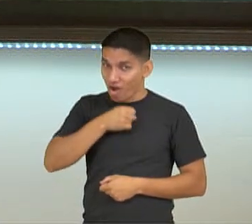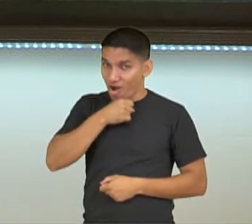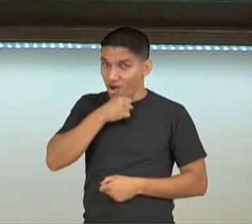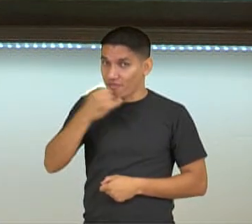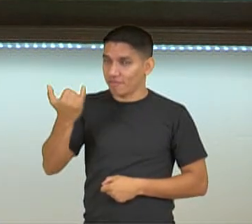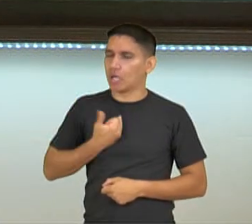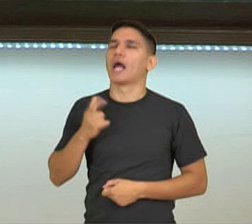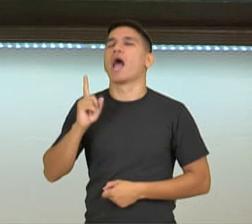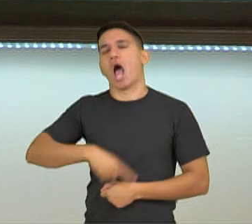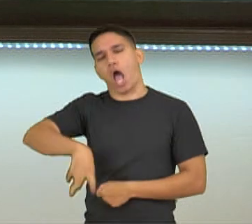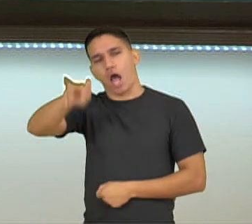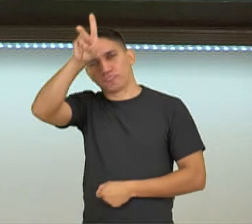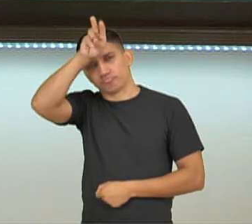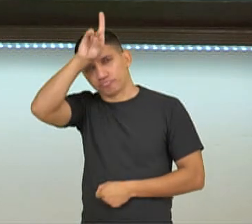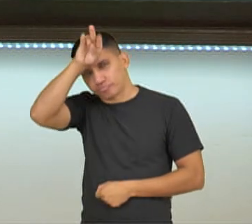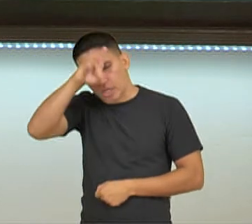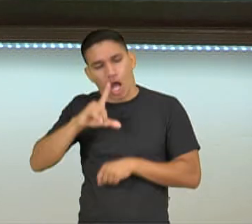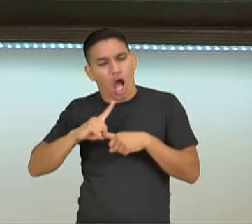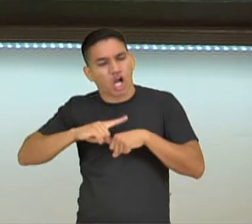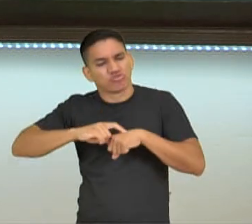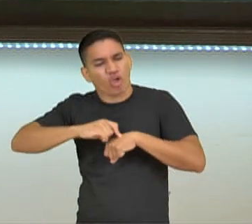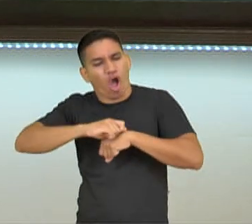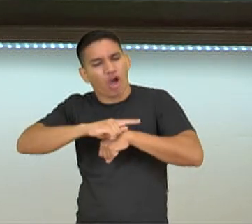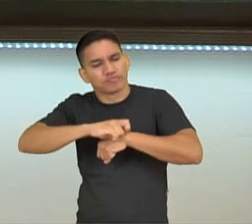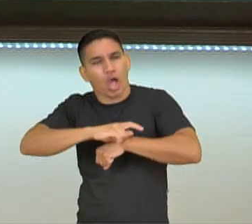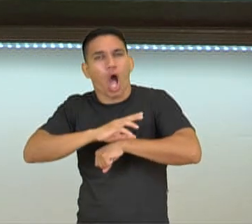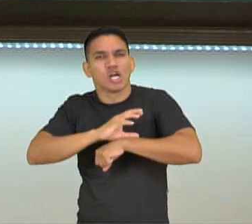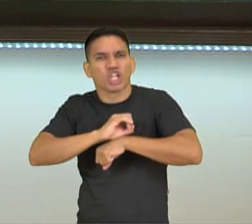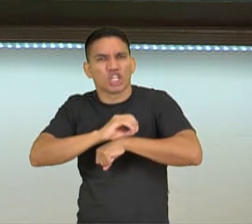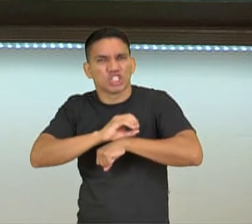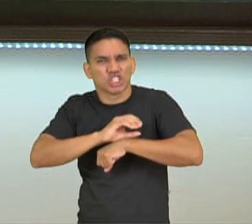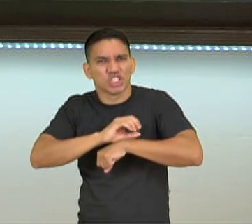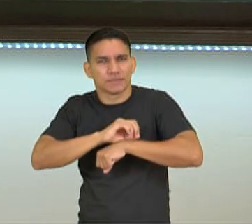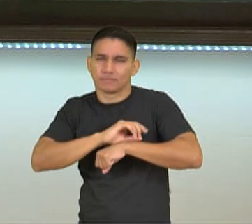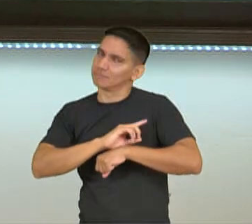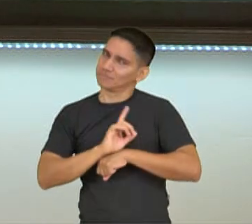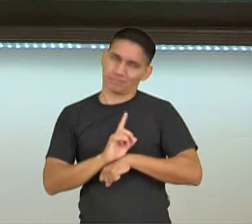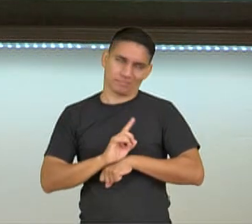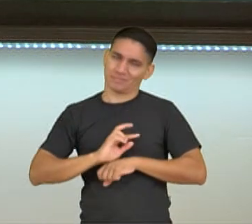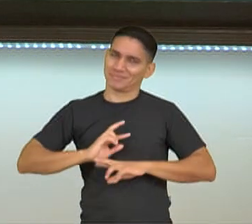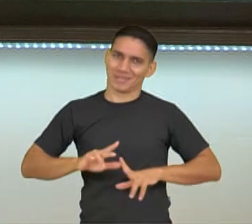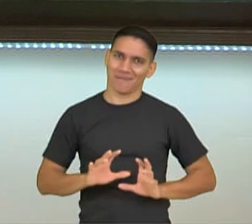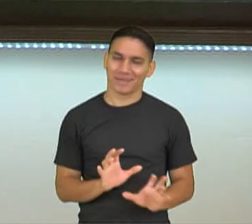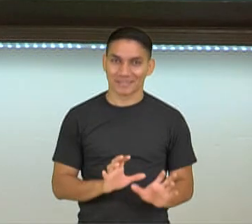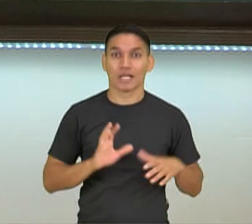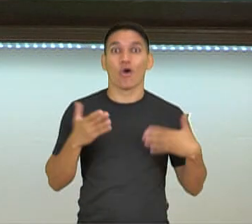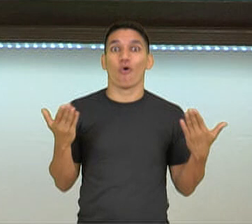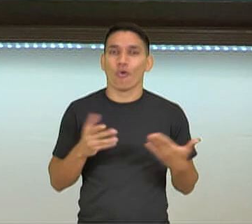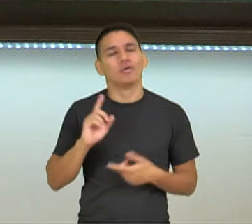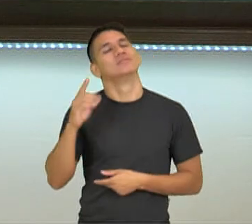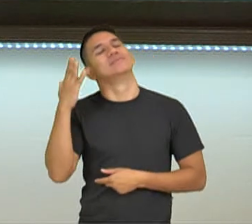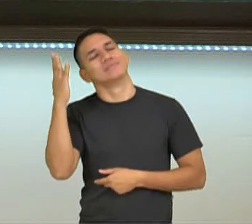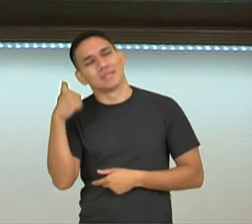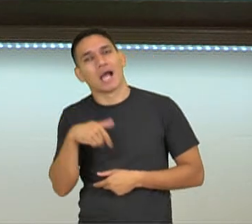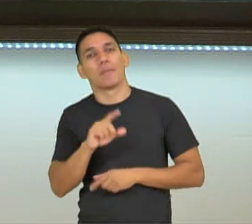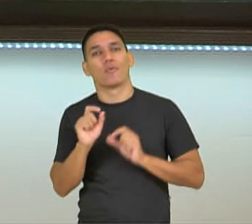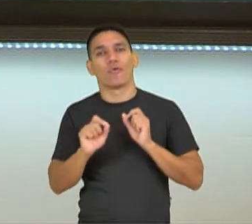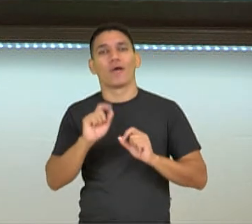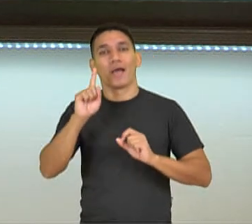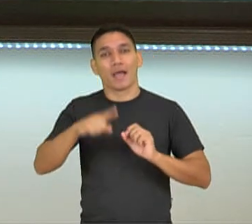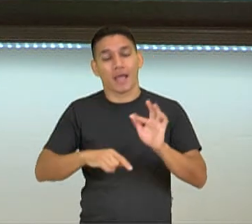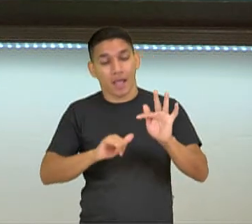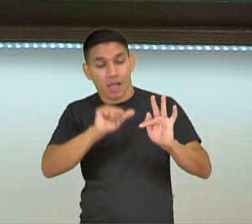as baratas e as traças que comiam. Hoje a gente sabe que é por um método, um processo, né, um fenômeno físico